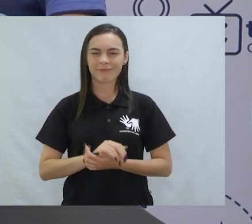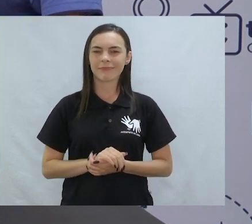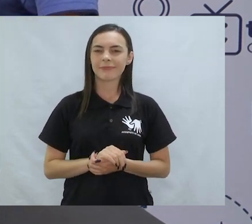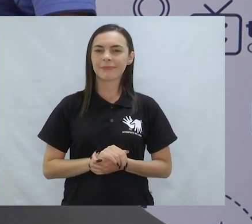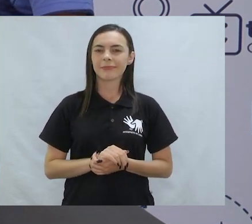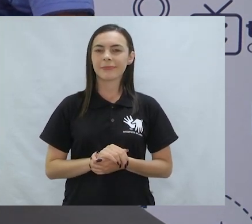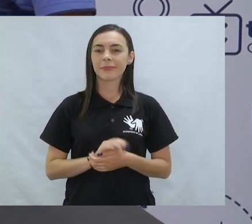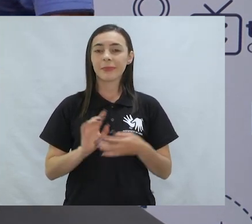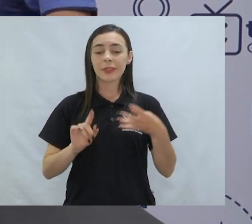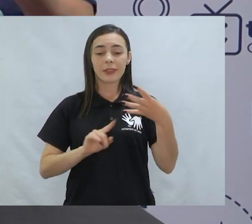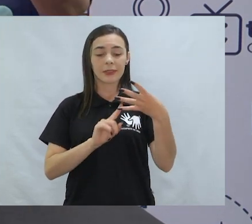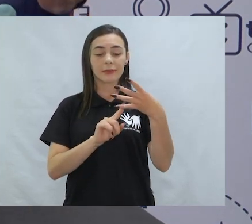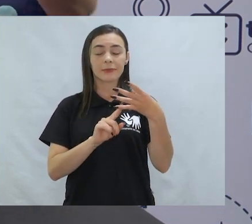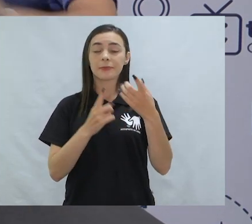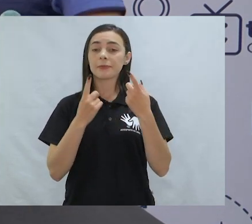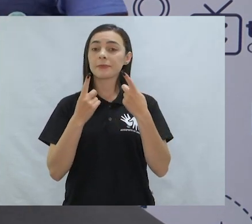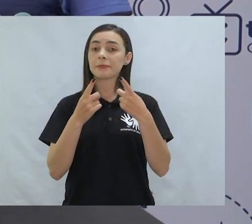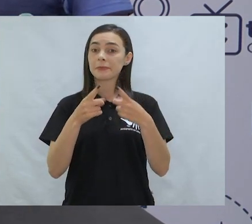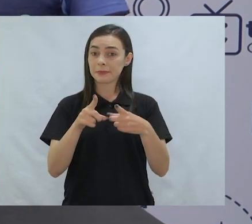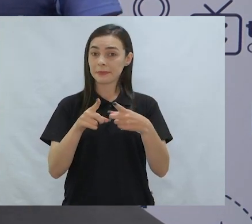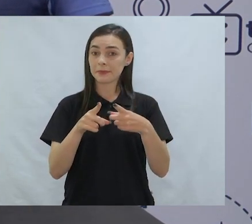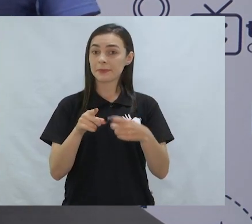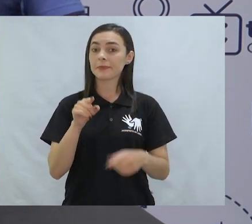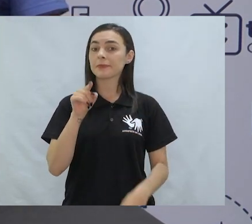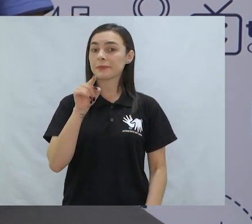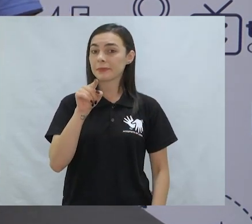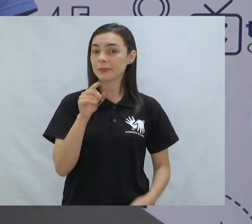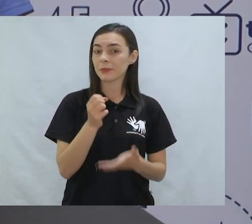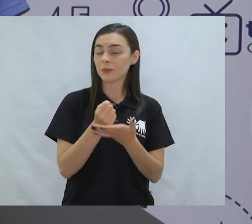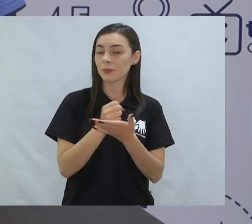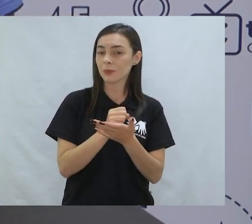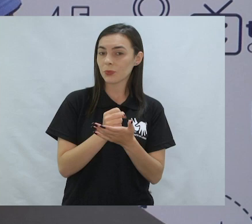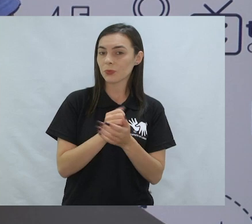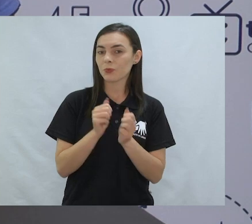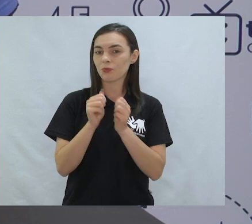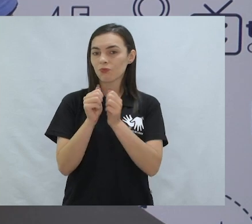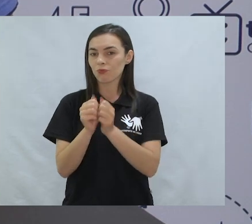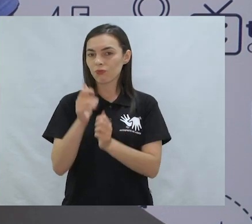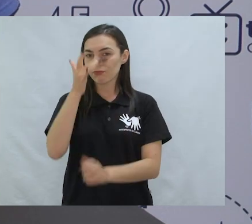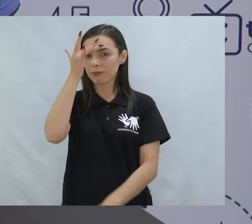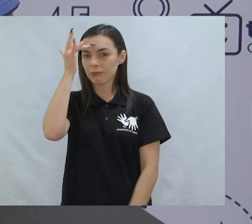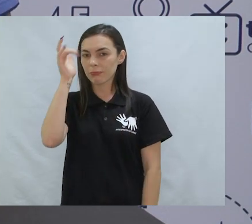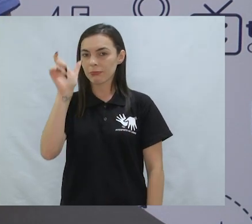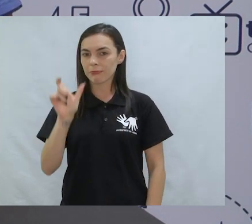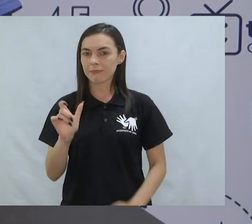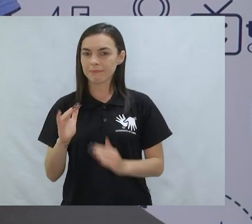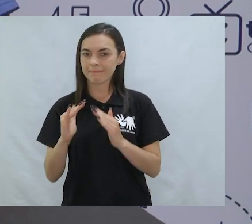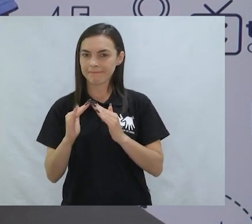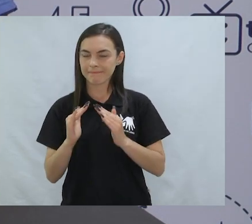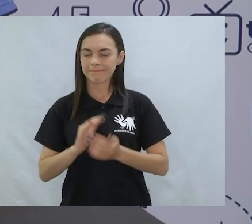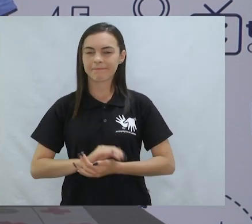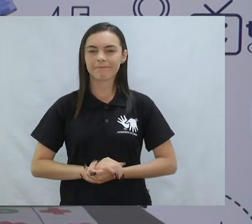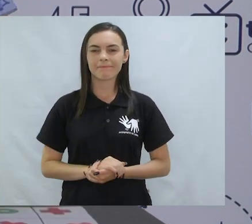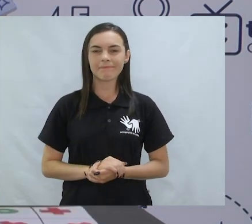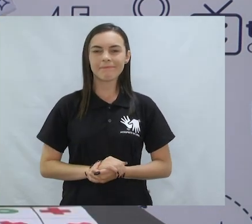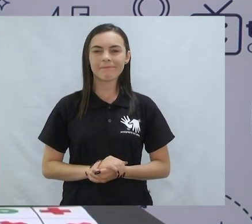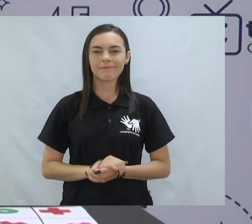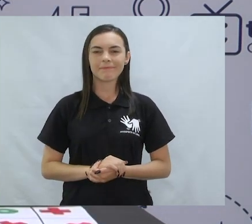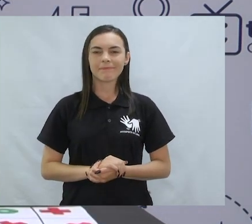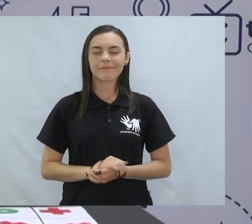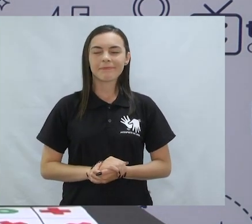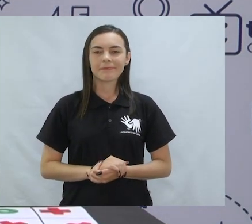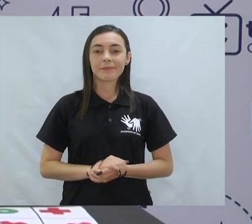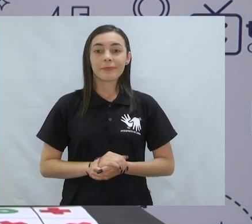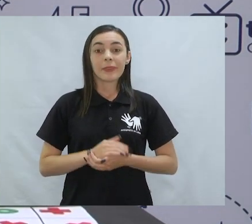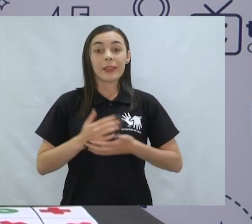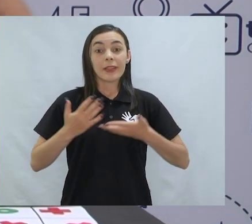vocês. E agora deixamos esse desafio. Para você jogar com alguém aí da sua casa.